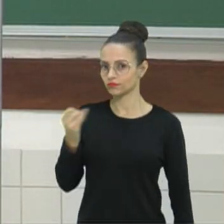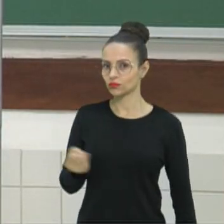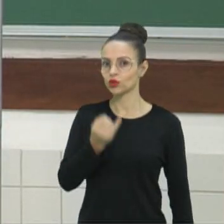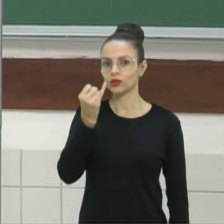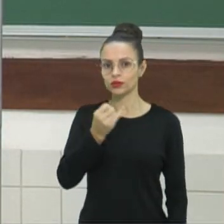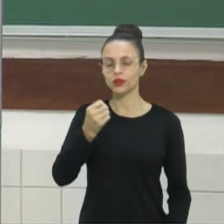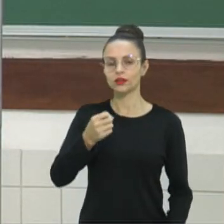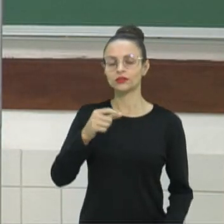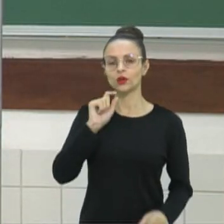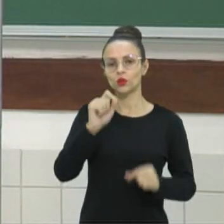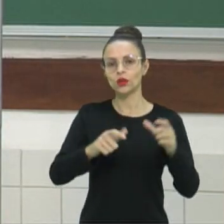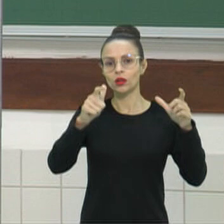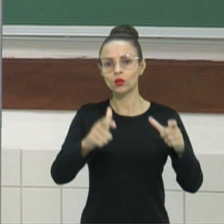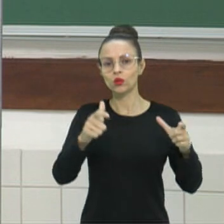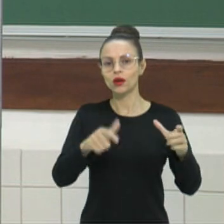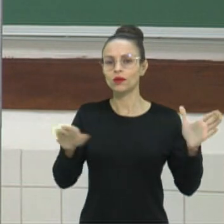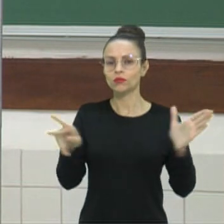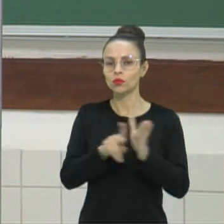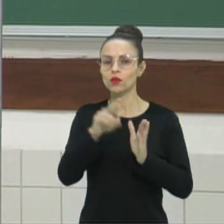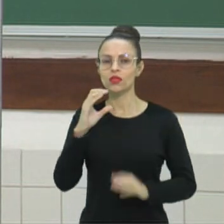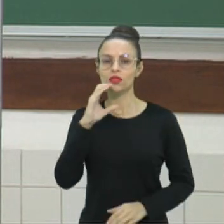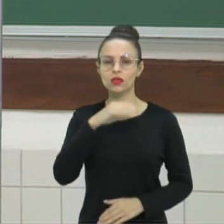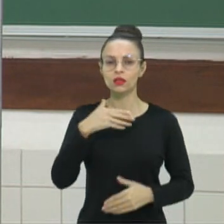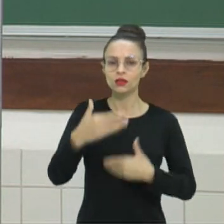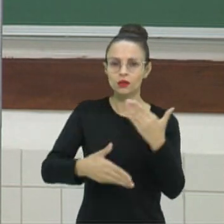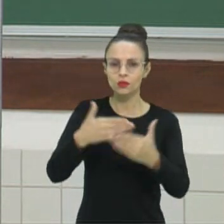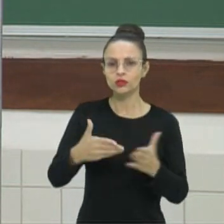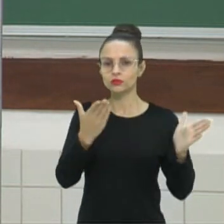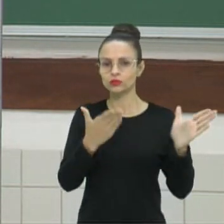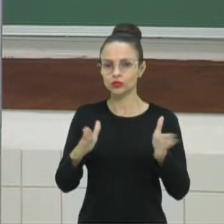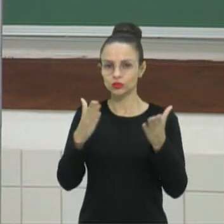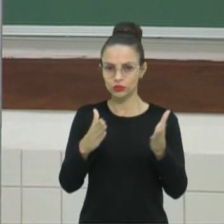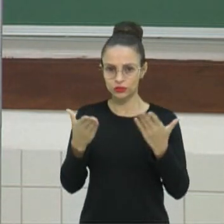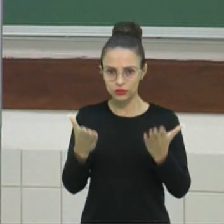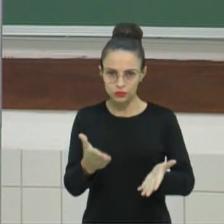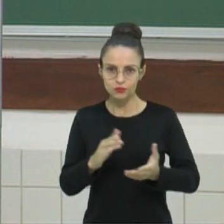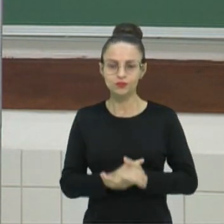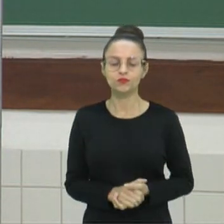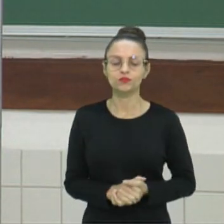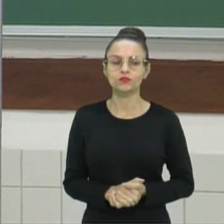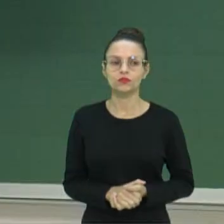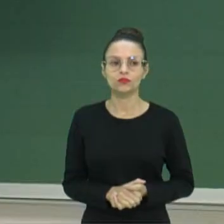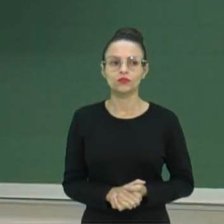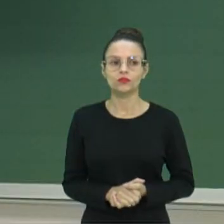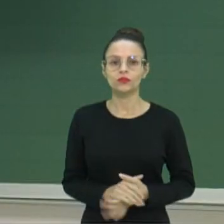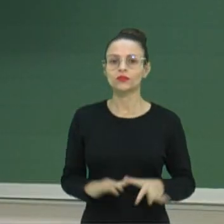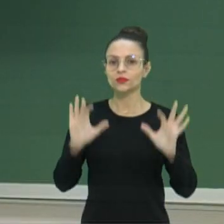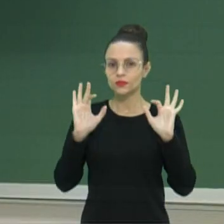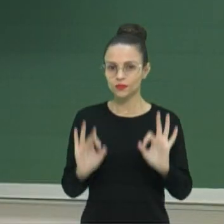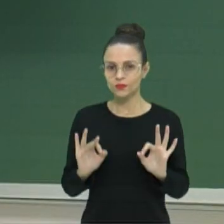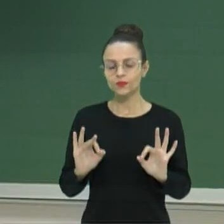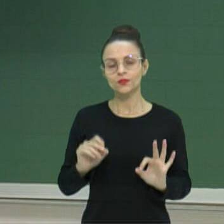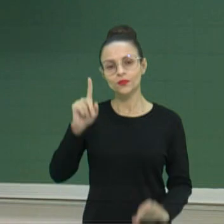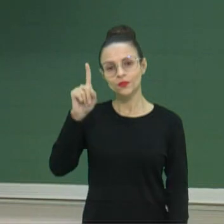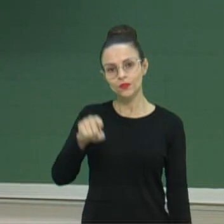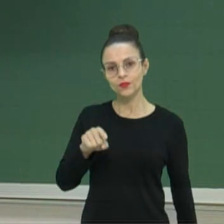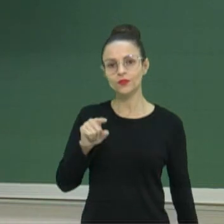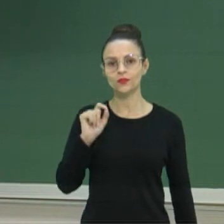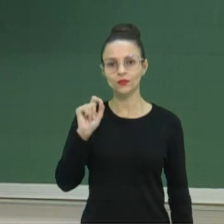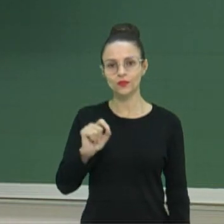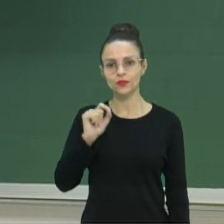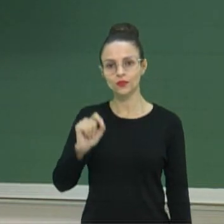para caldeiras, né, e para os seus processos de produção, né? Então, a alternativa correta seria a